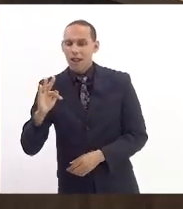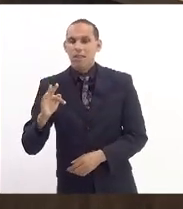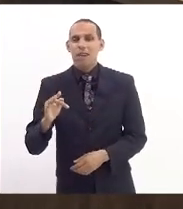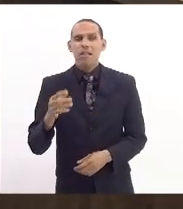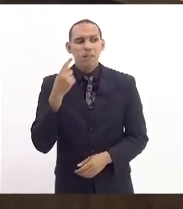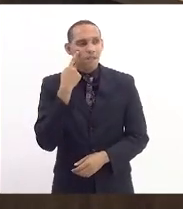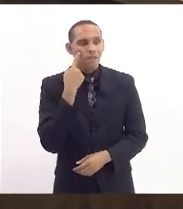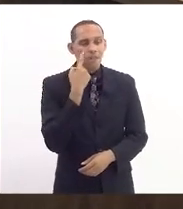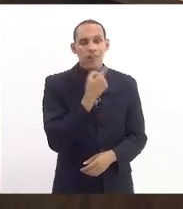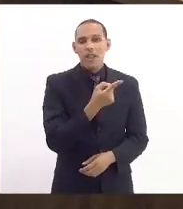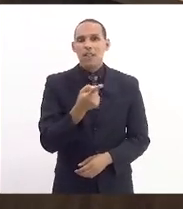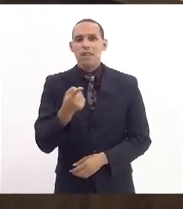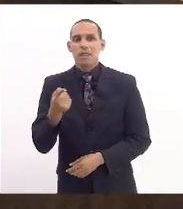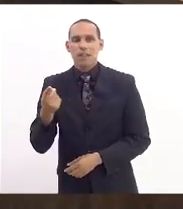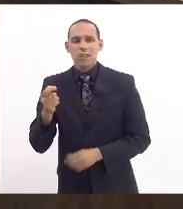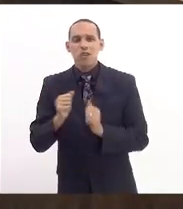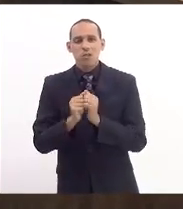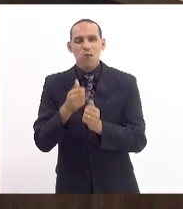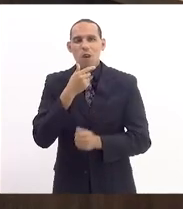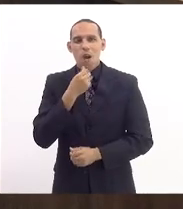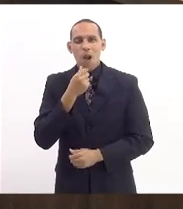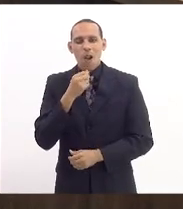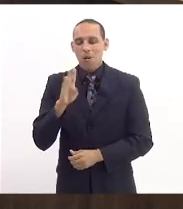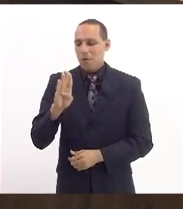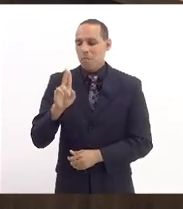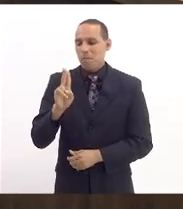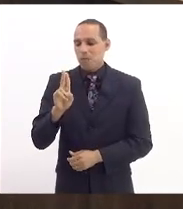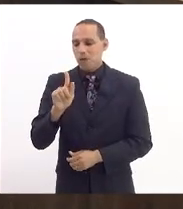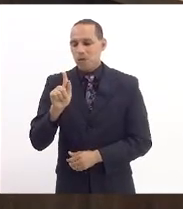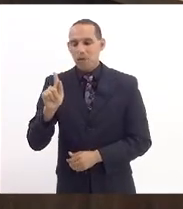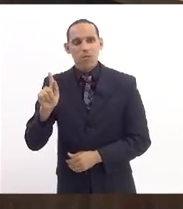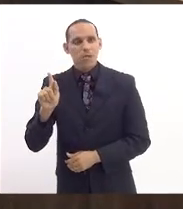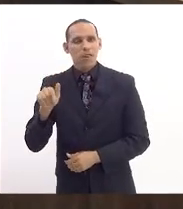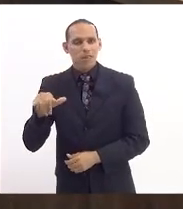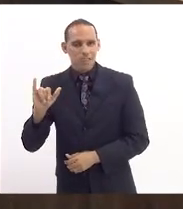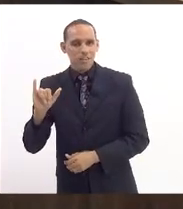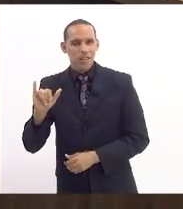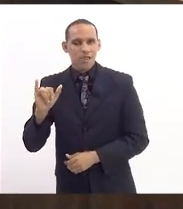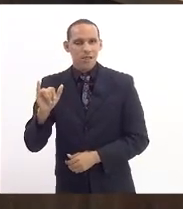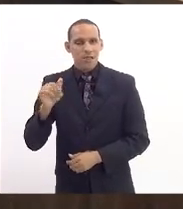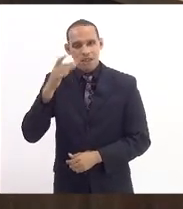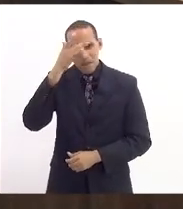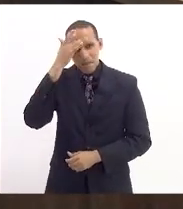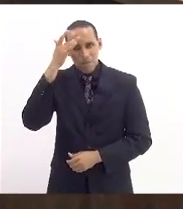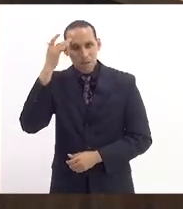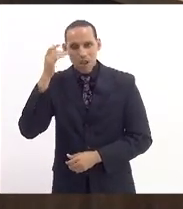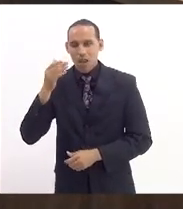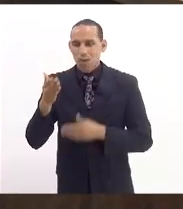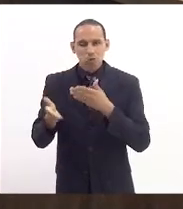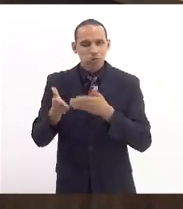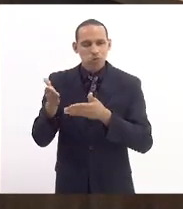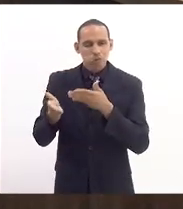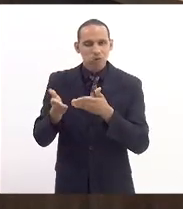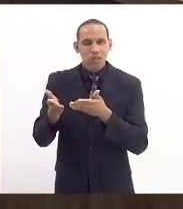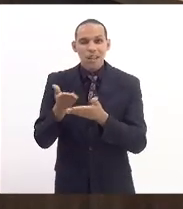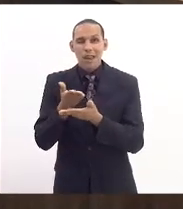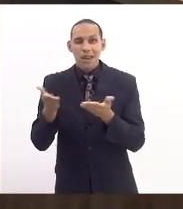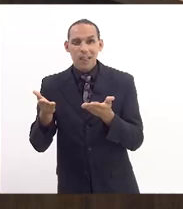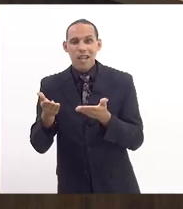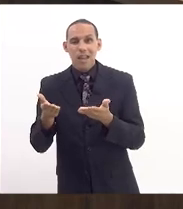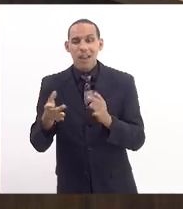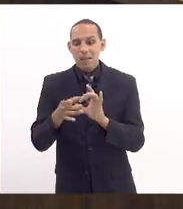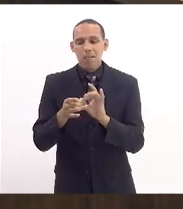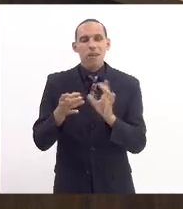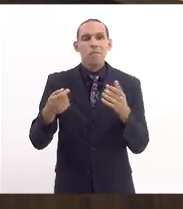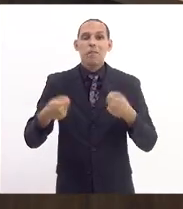e vi a necessidade que a classe dos bugueiros precisava de uma permissão para se